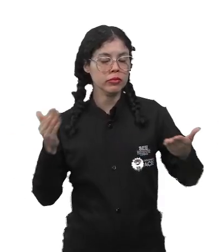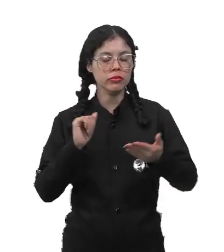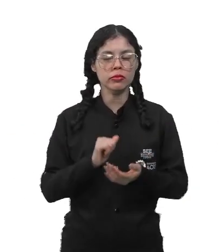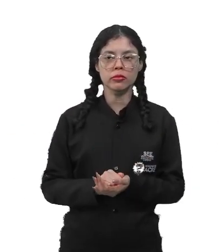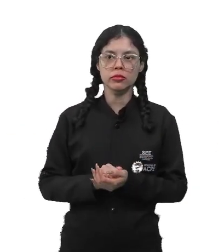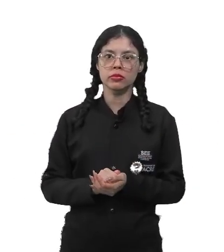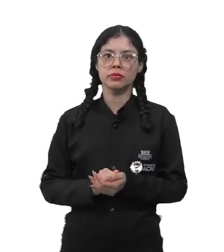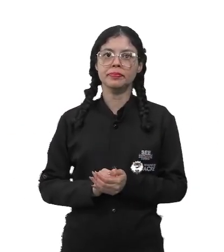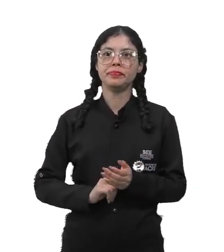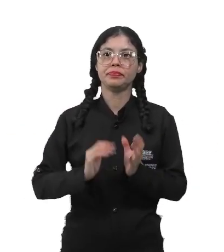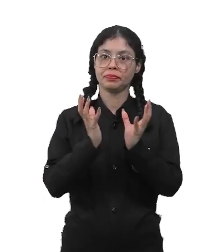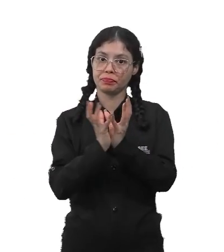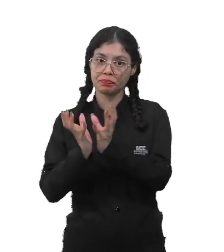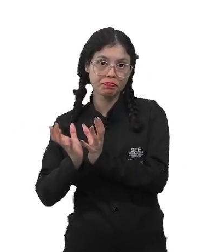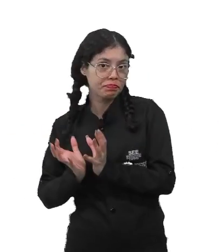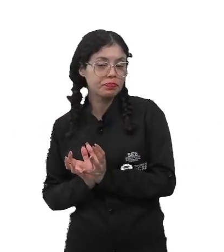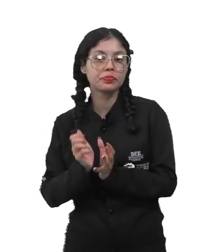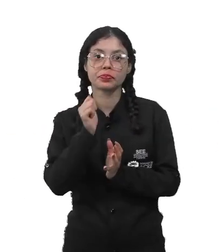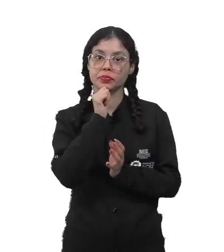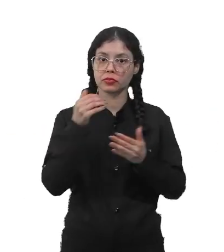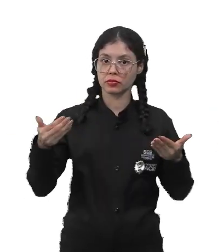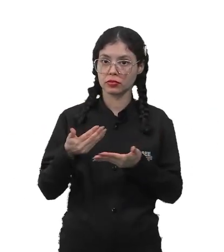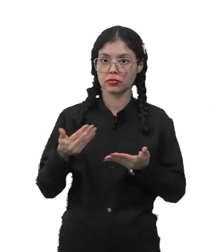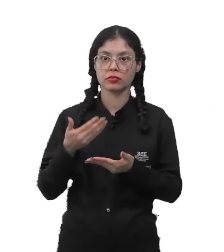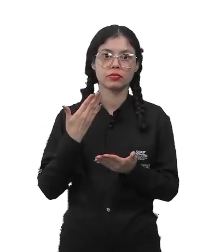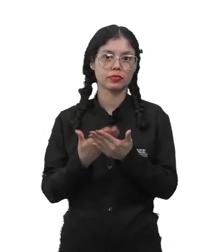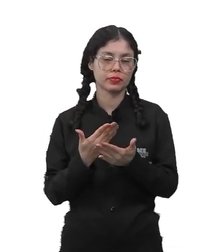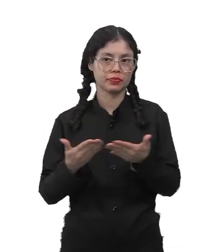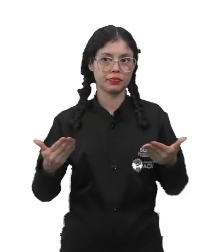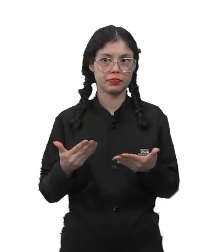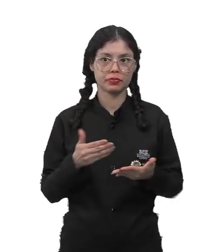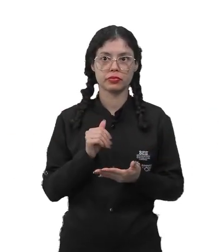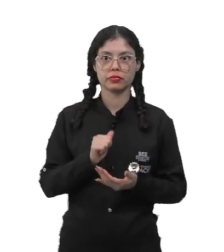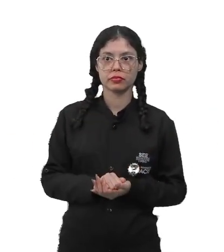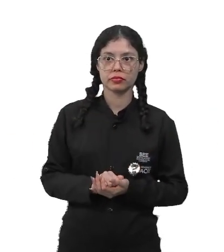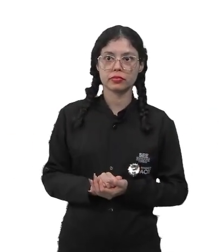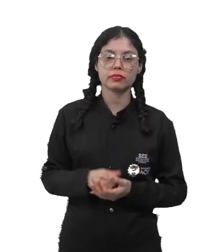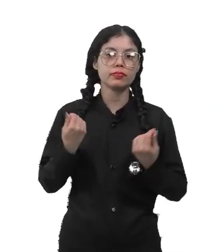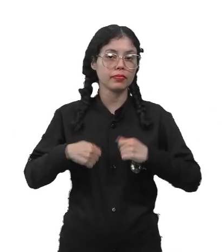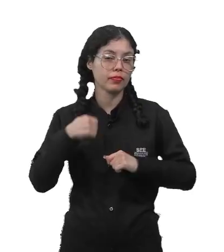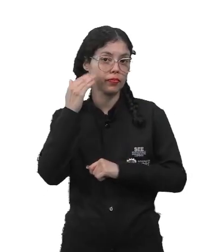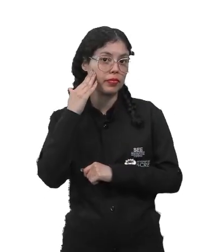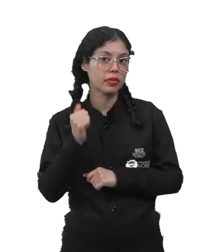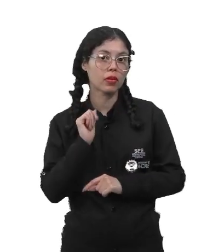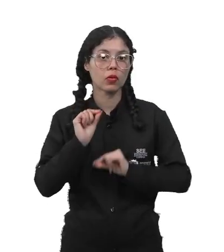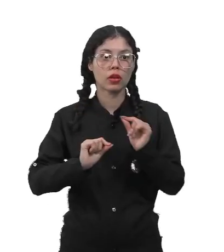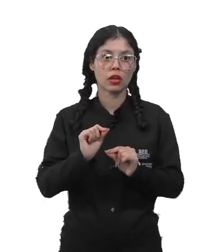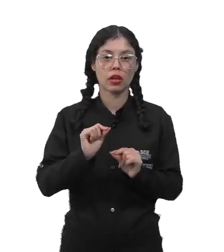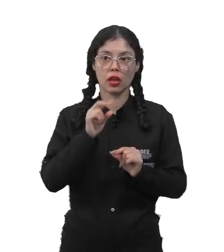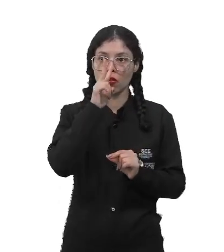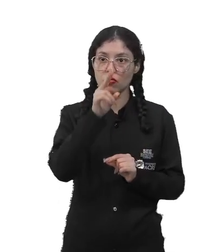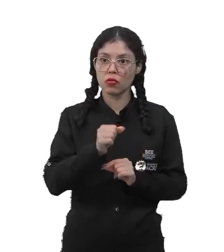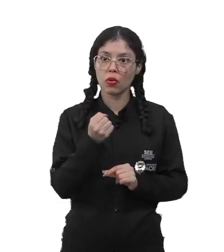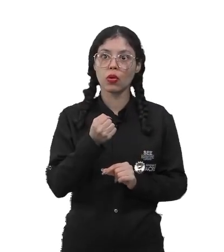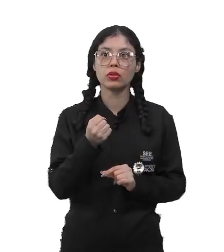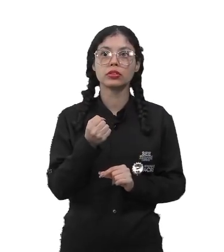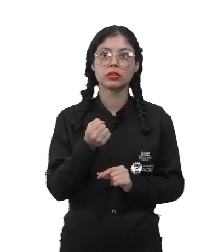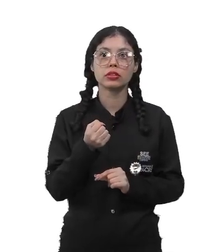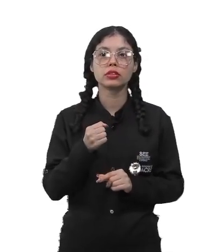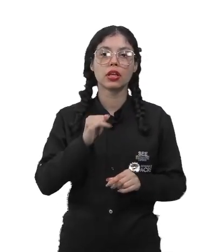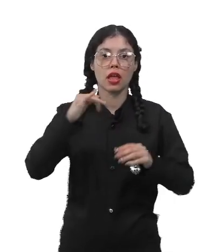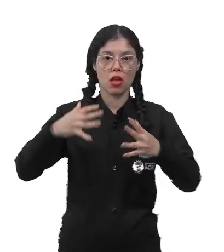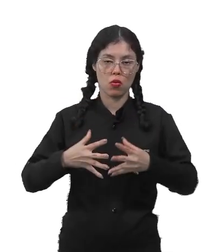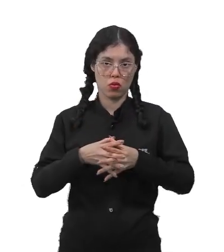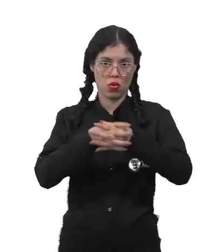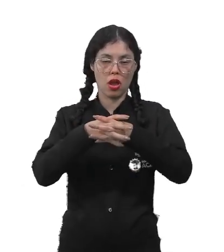essas classificações, tá? Que a gente vai estudar. Precisamos saber que as forças